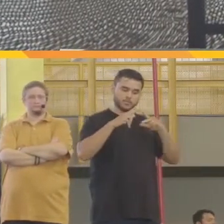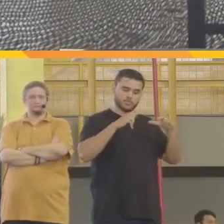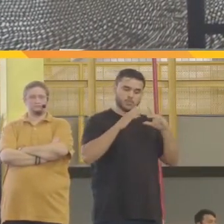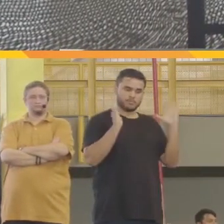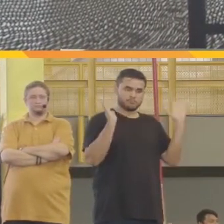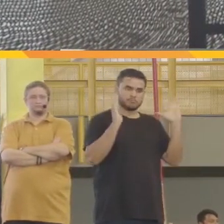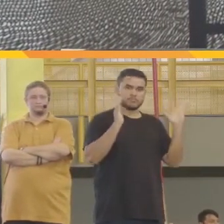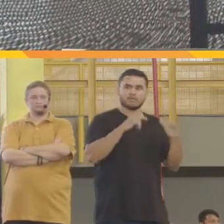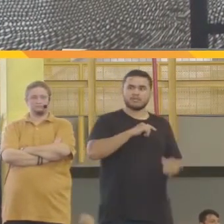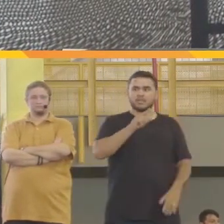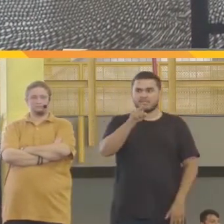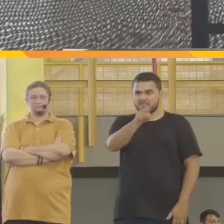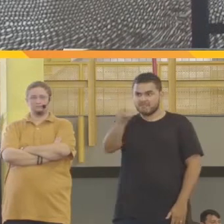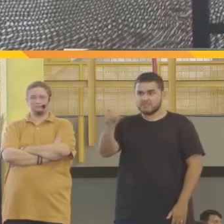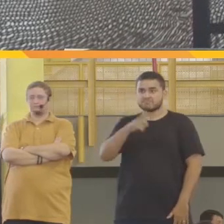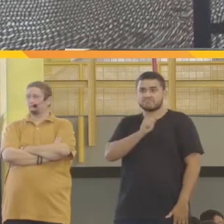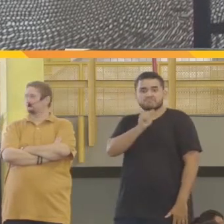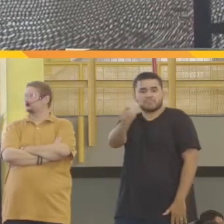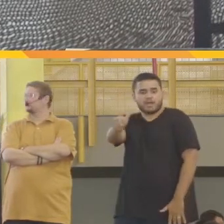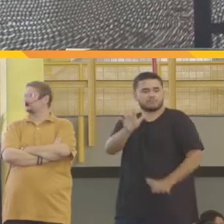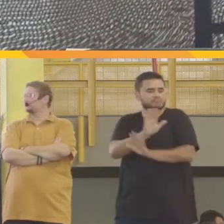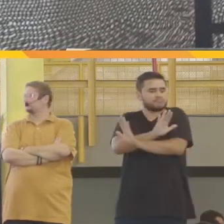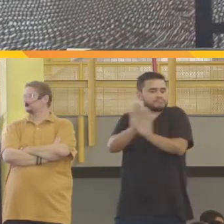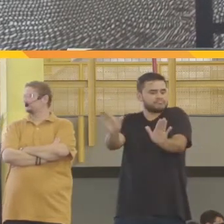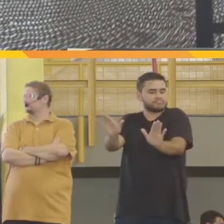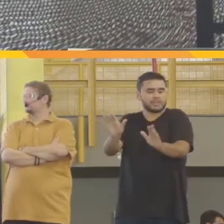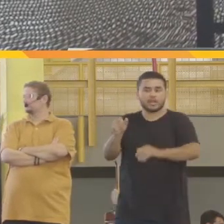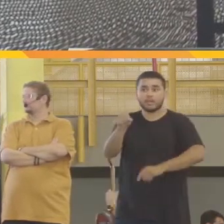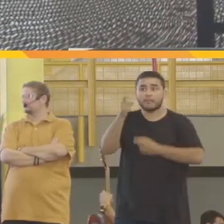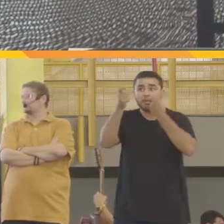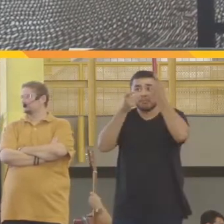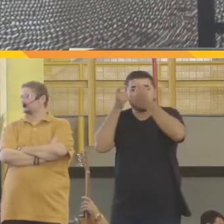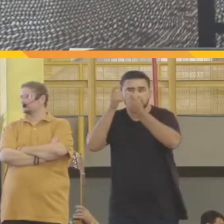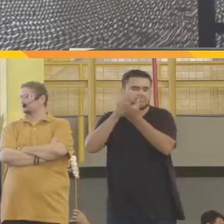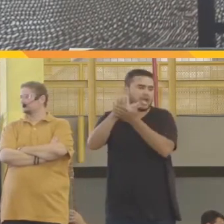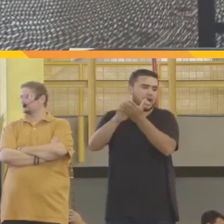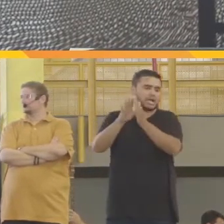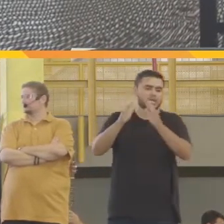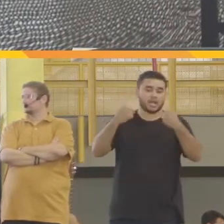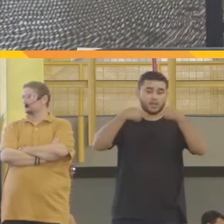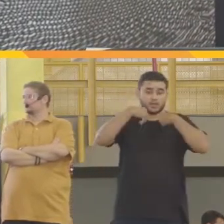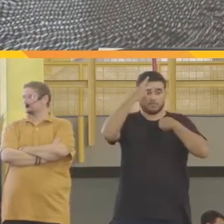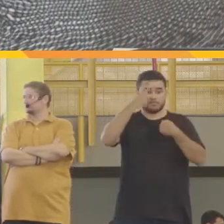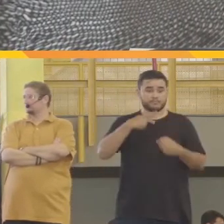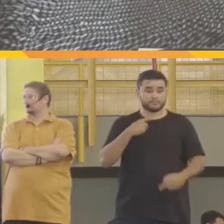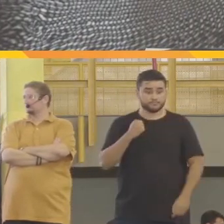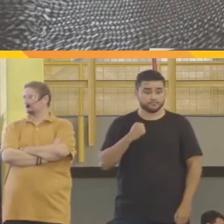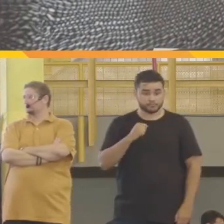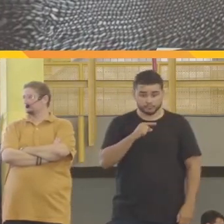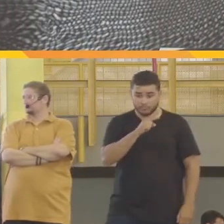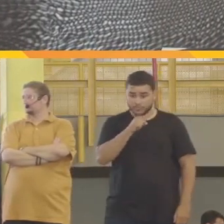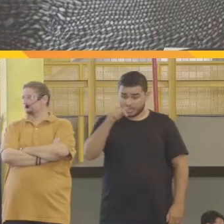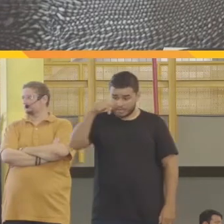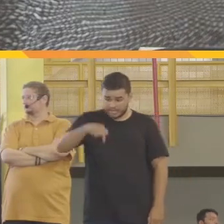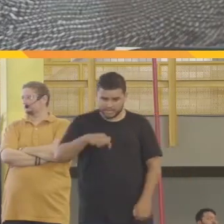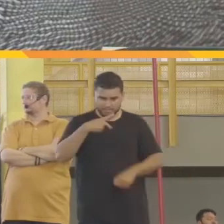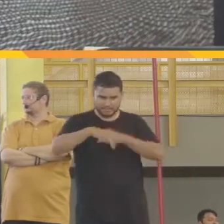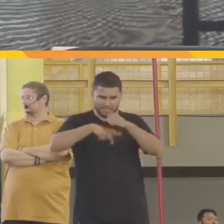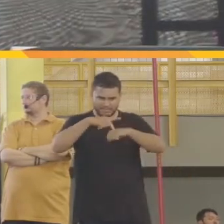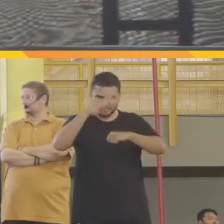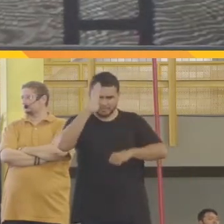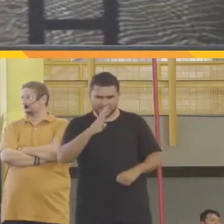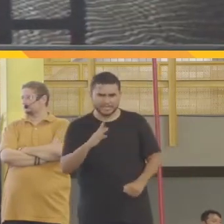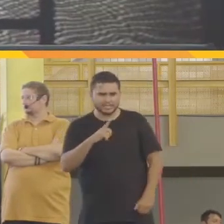particulares em relação aos outros. Deixa eu te fazer uma pergunta. Na história do Brasil, existe algum escândalo de governante que